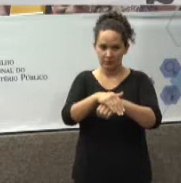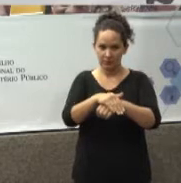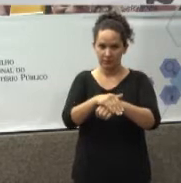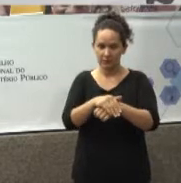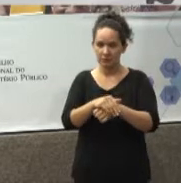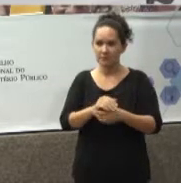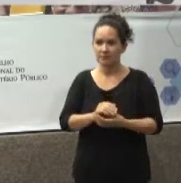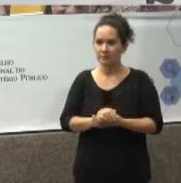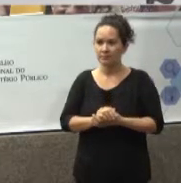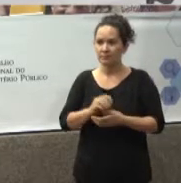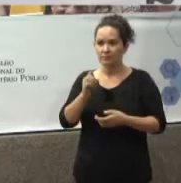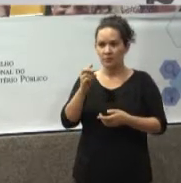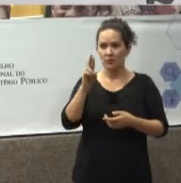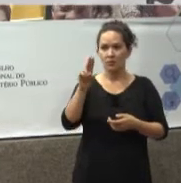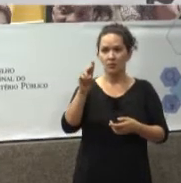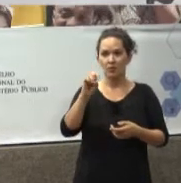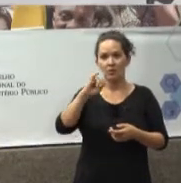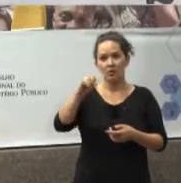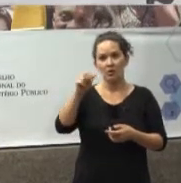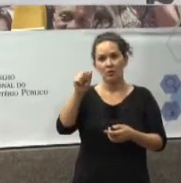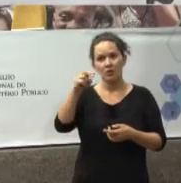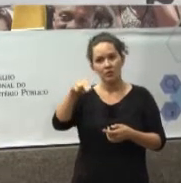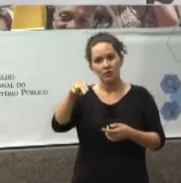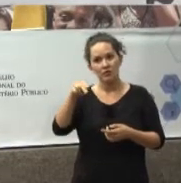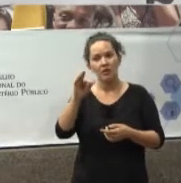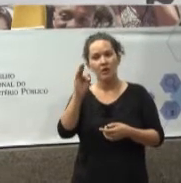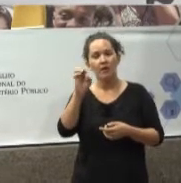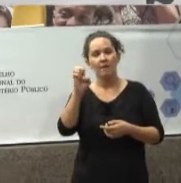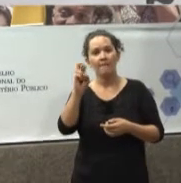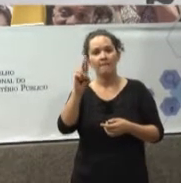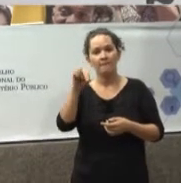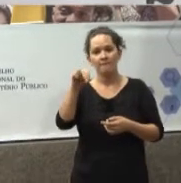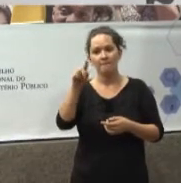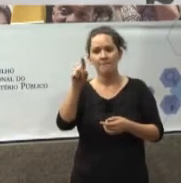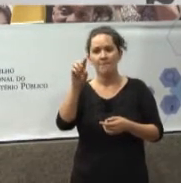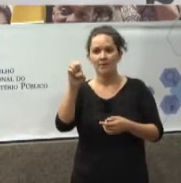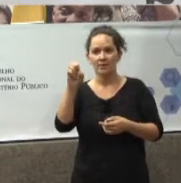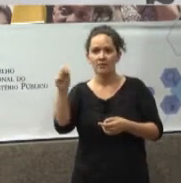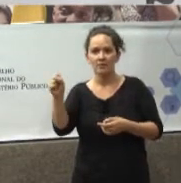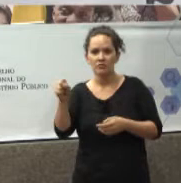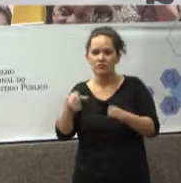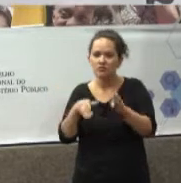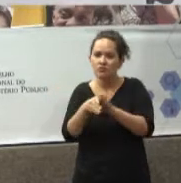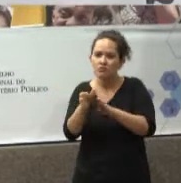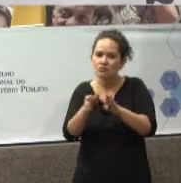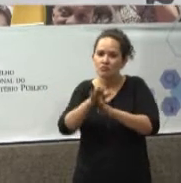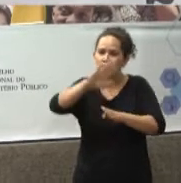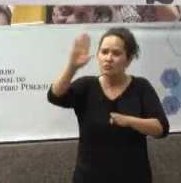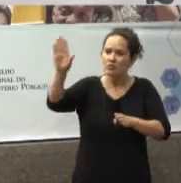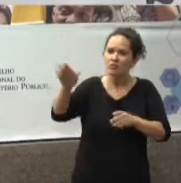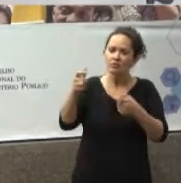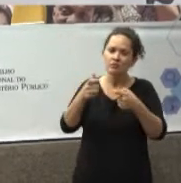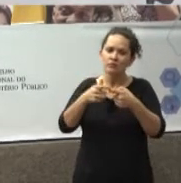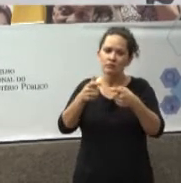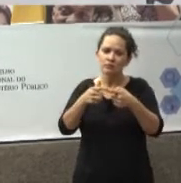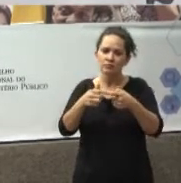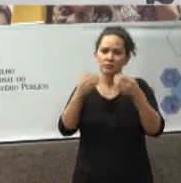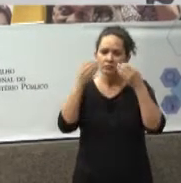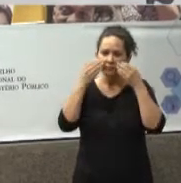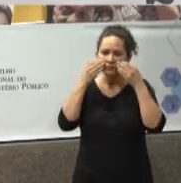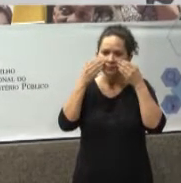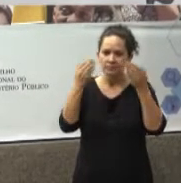o doutor jean fernandes cavalcante que é conselheiro federal de medicina vai nos trazer a exposição